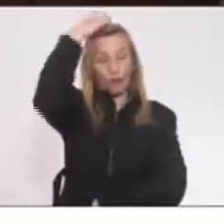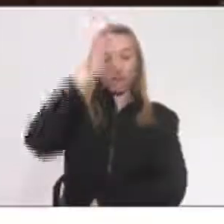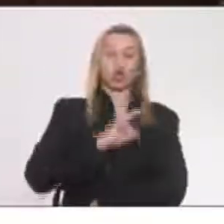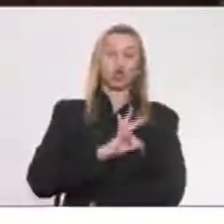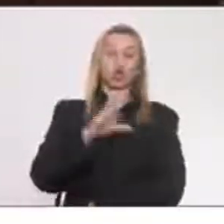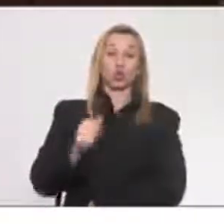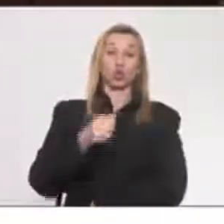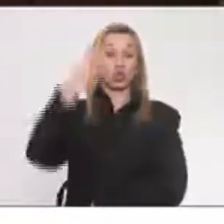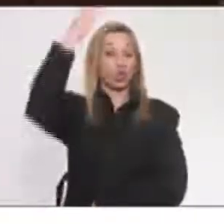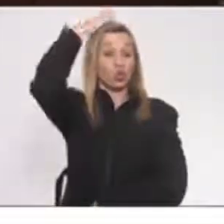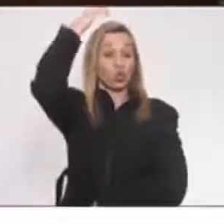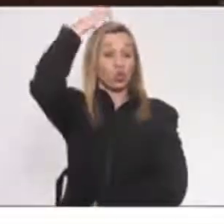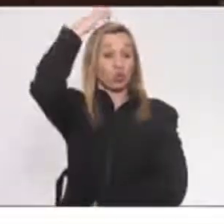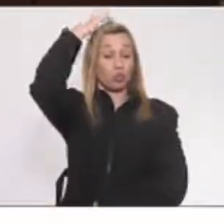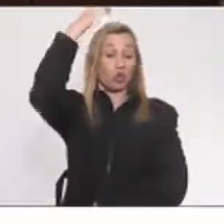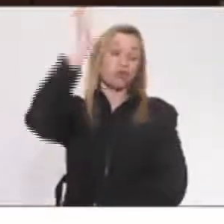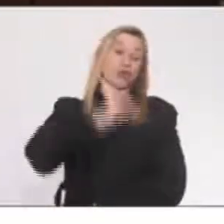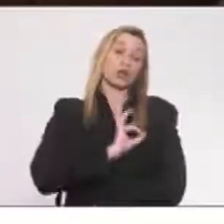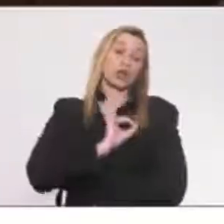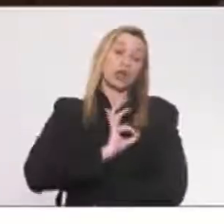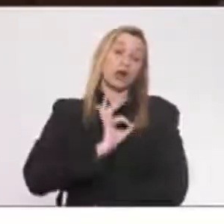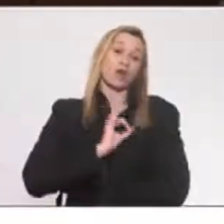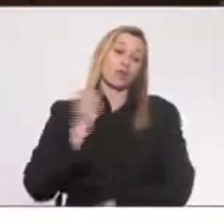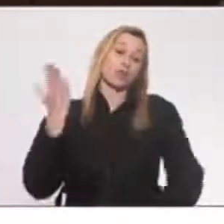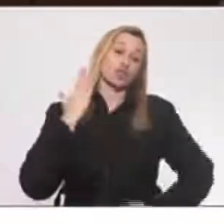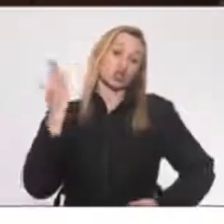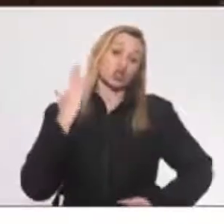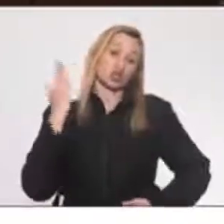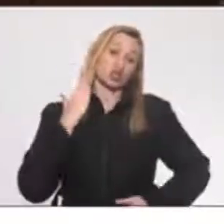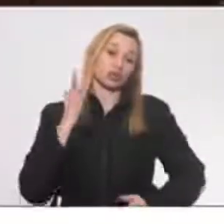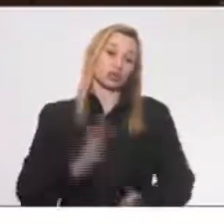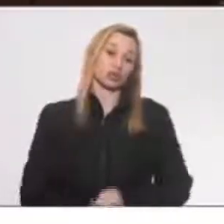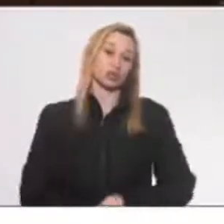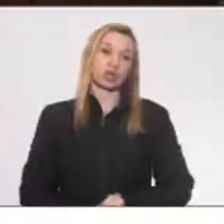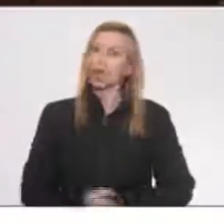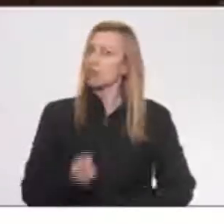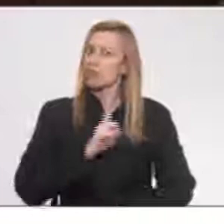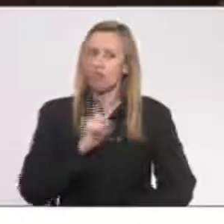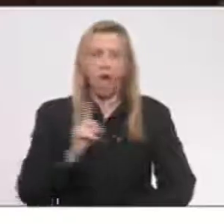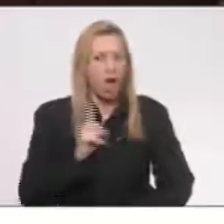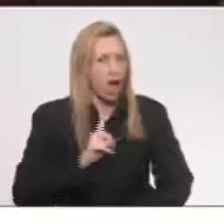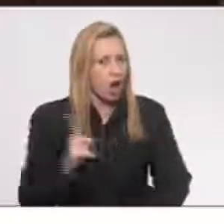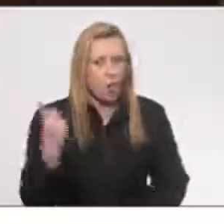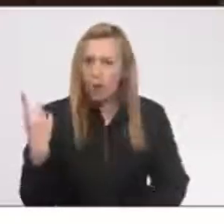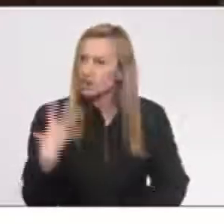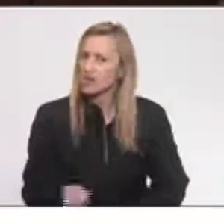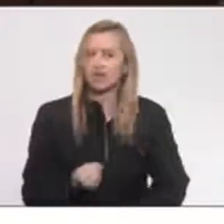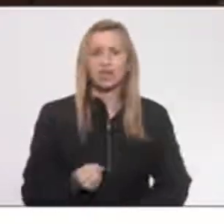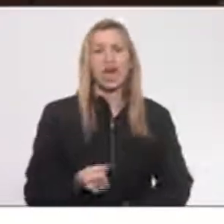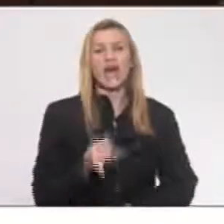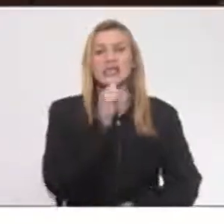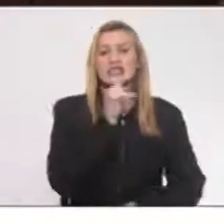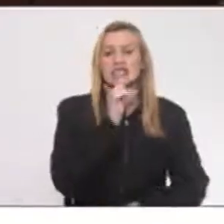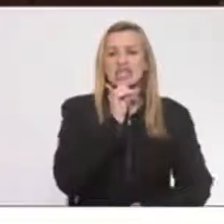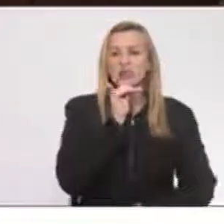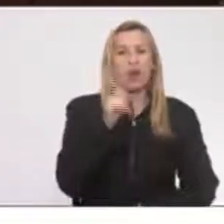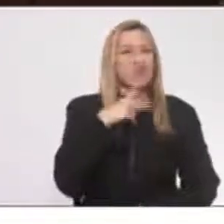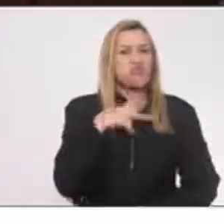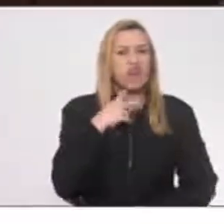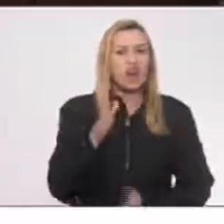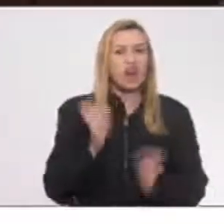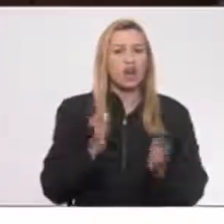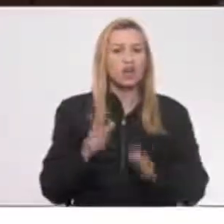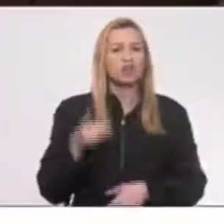policial é criminoso, de que a polícia é assassina. Não posso concordar, por exemplo, com uma fala recente